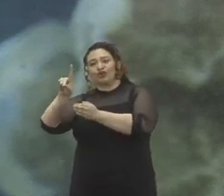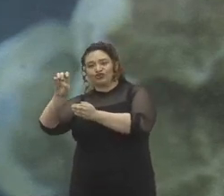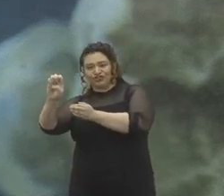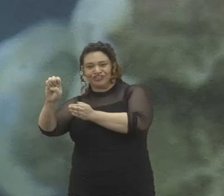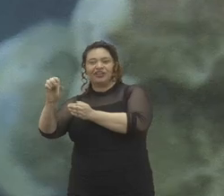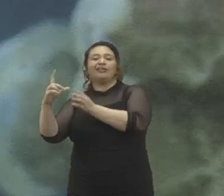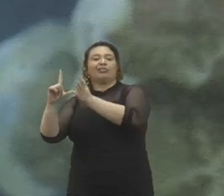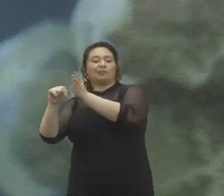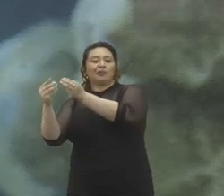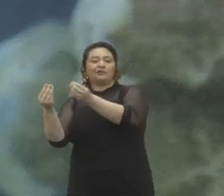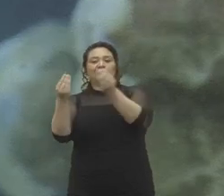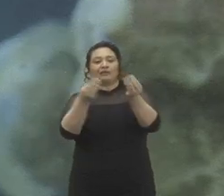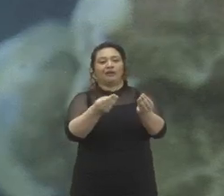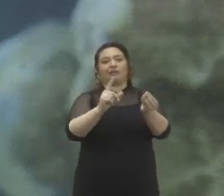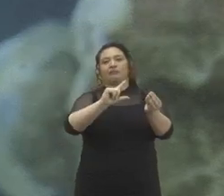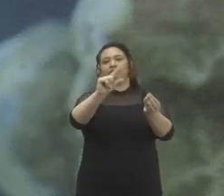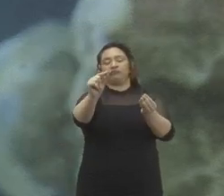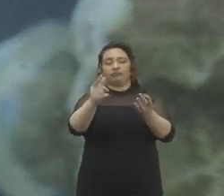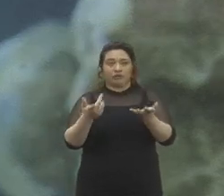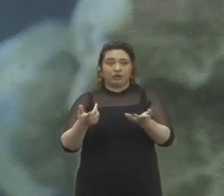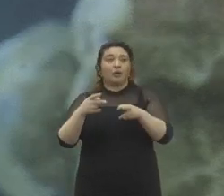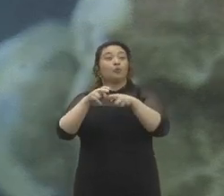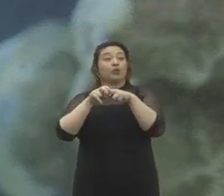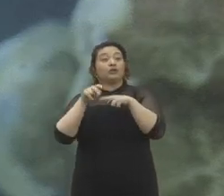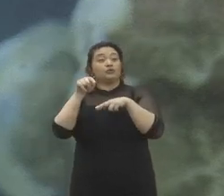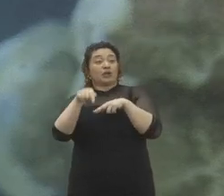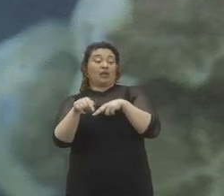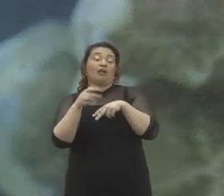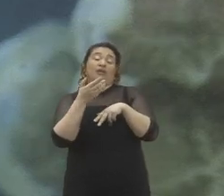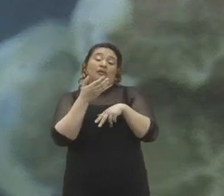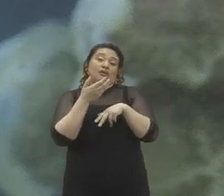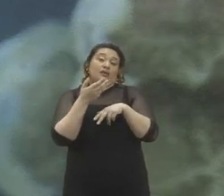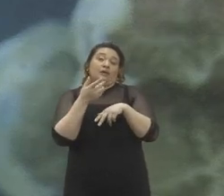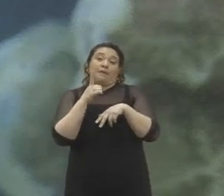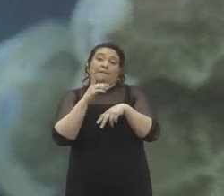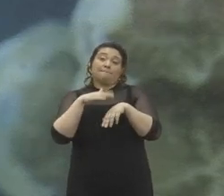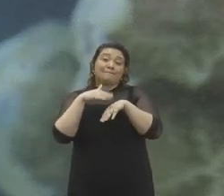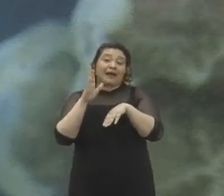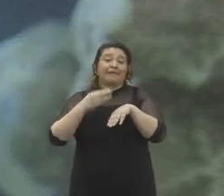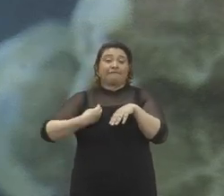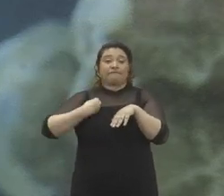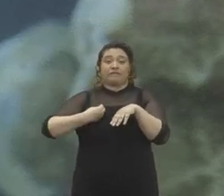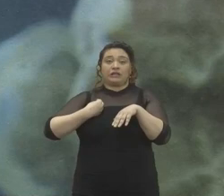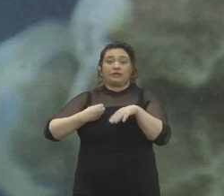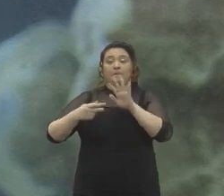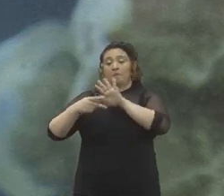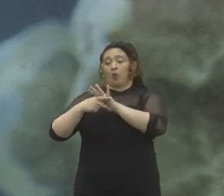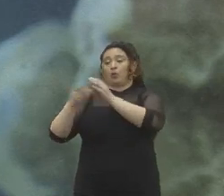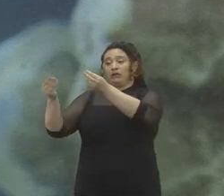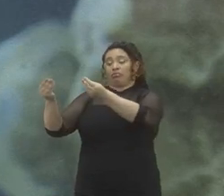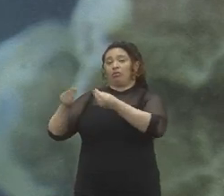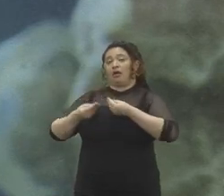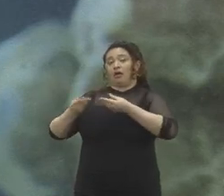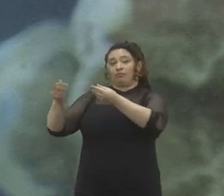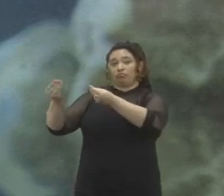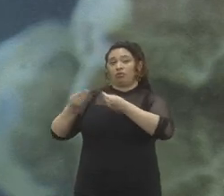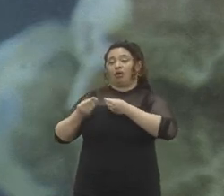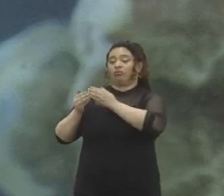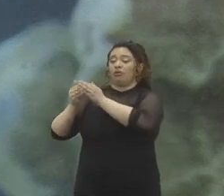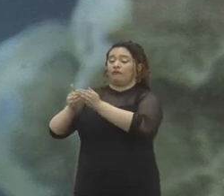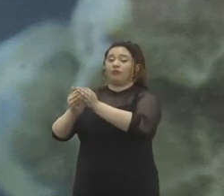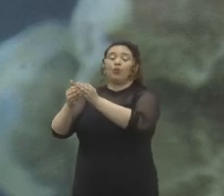hoje eles vivem muito disso muito mais do que consumindo por exemplo caça né porque no passado